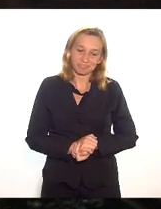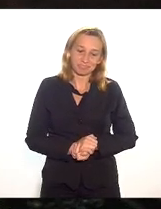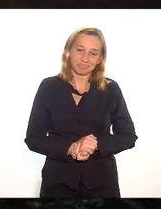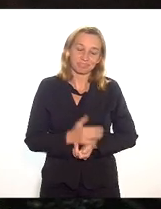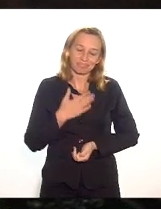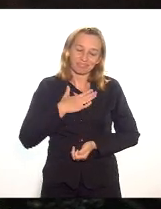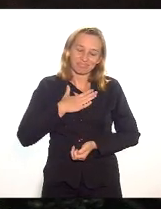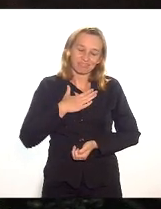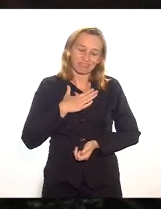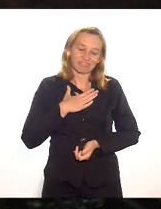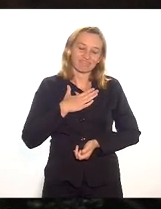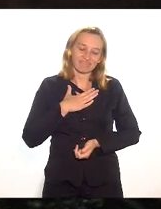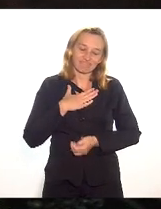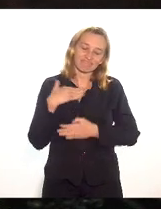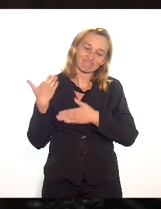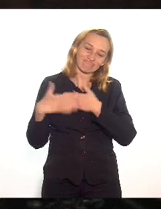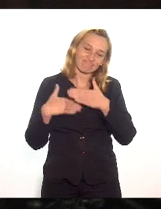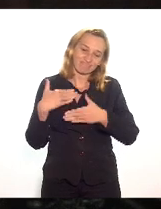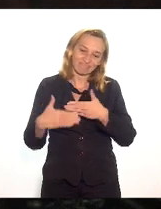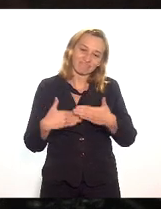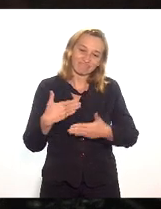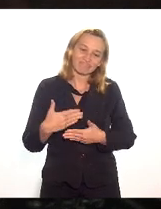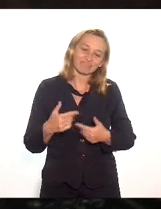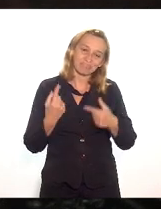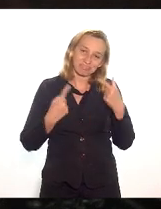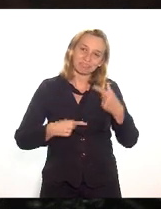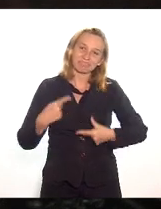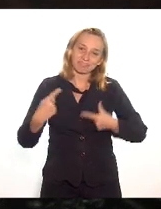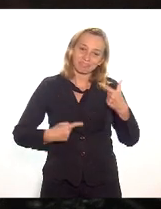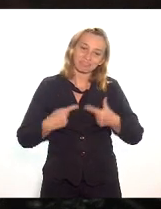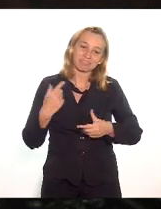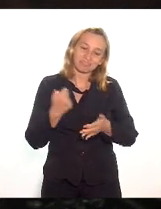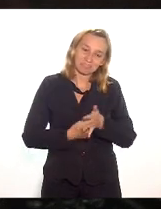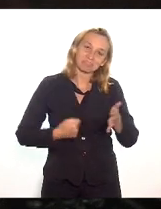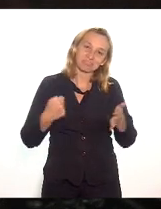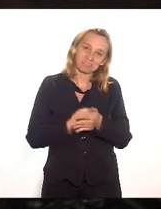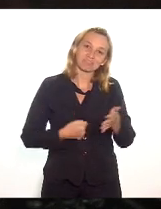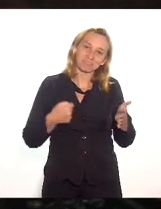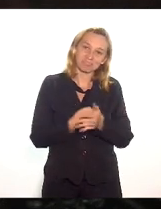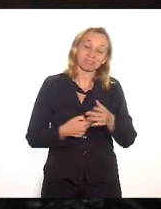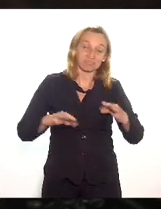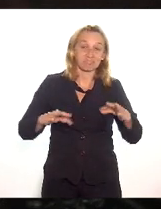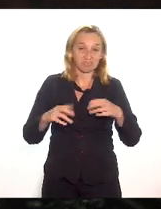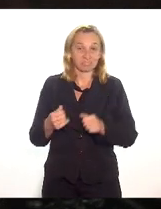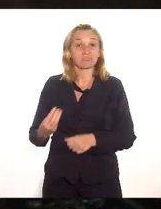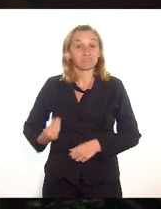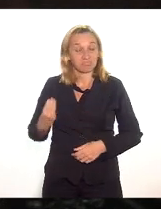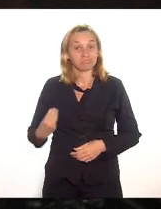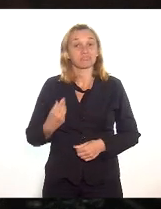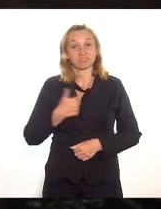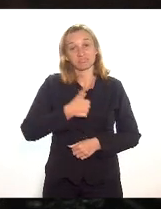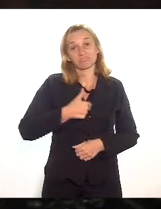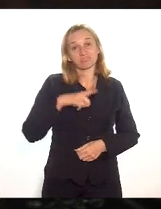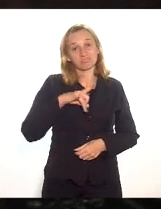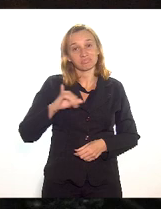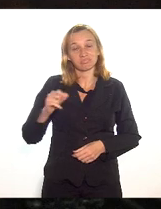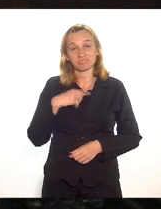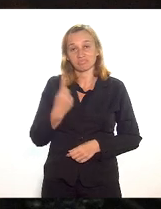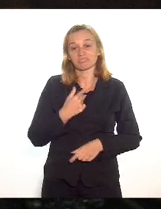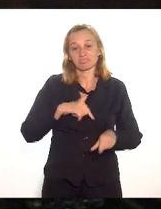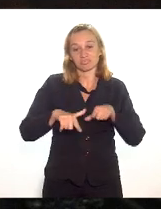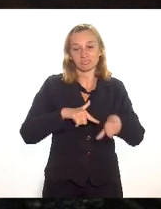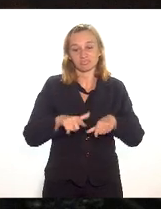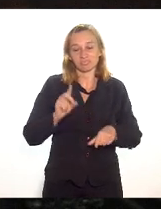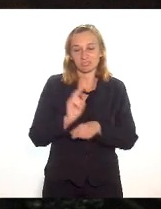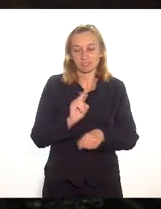para mim, pela minha trajetória política, de luta, de tudo que a gente vem fazendo desde o primeiro dia do nosso mandato, em defender